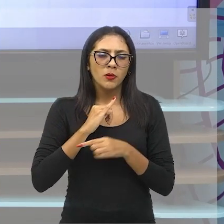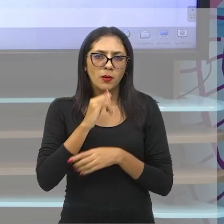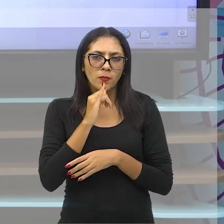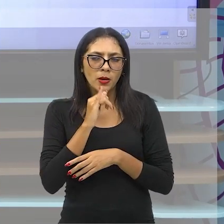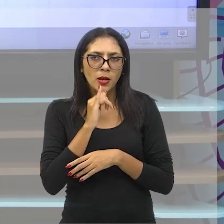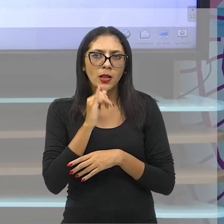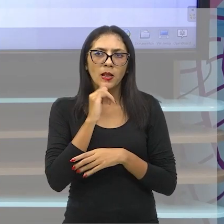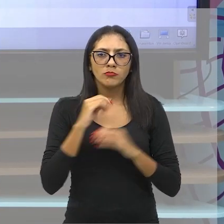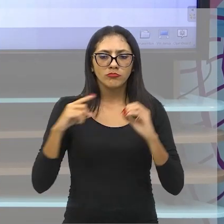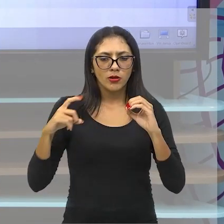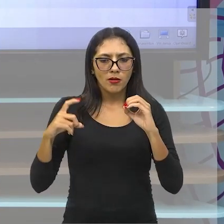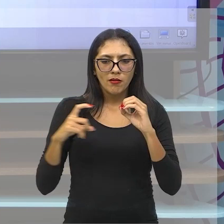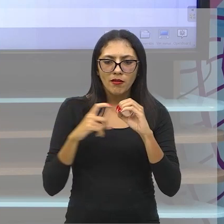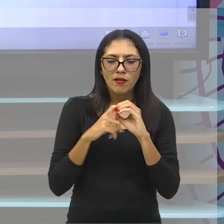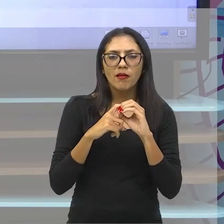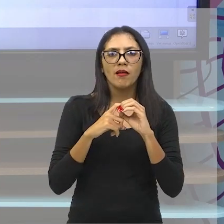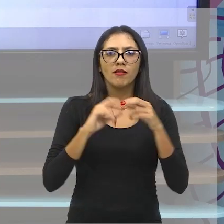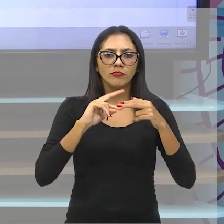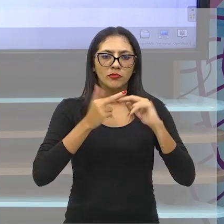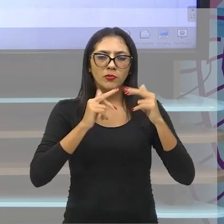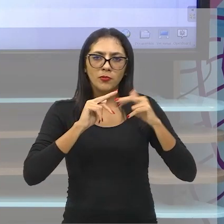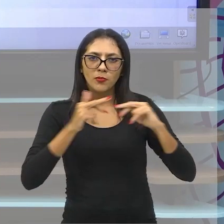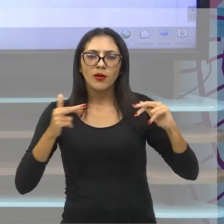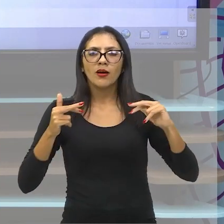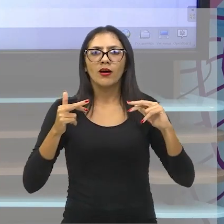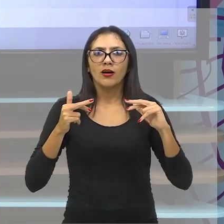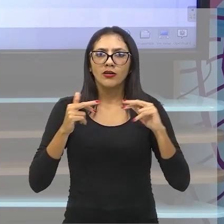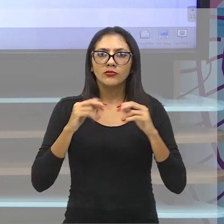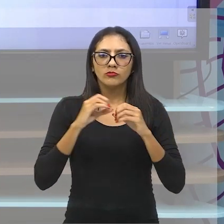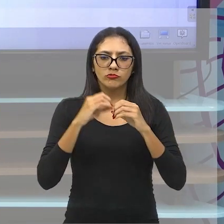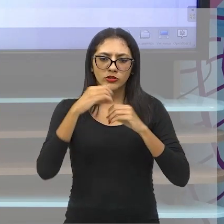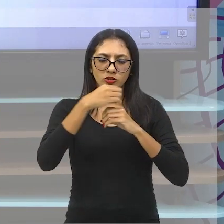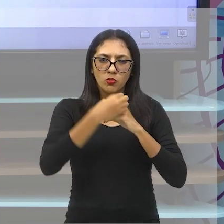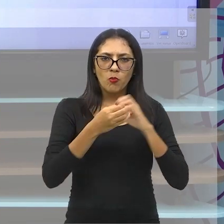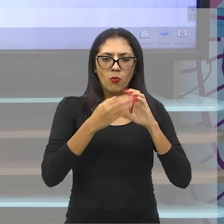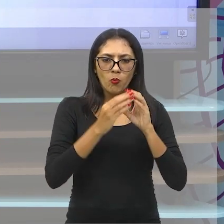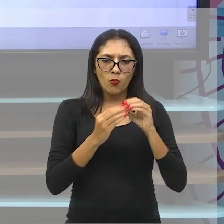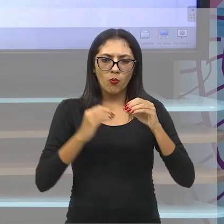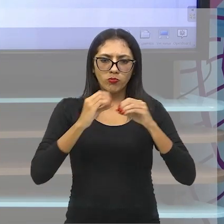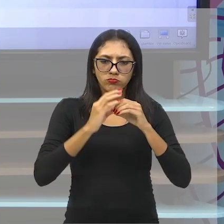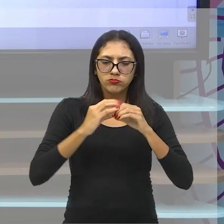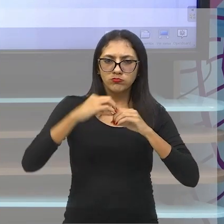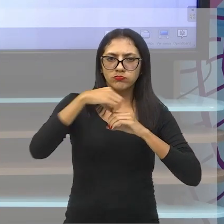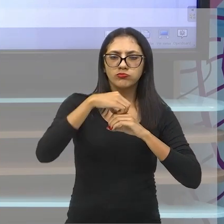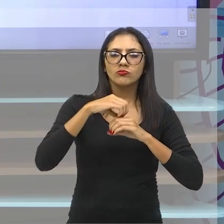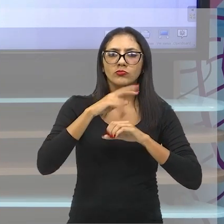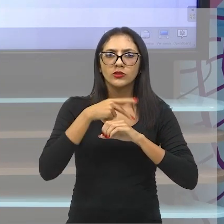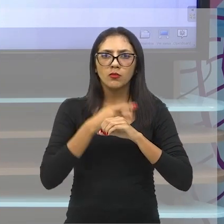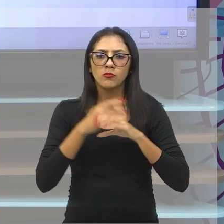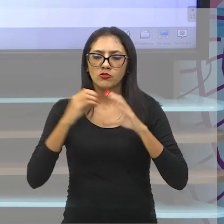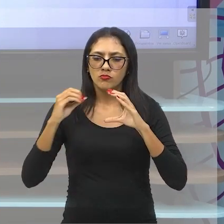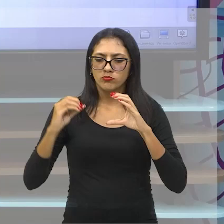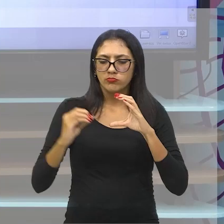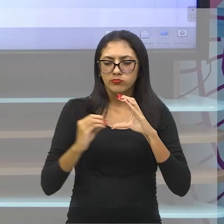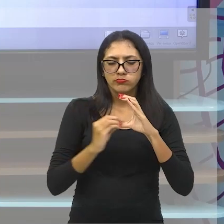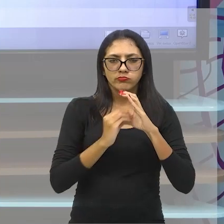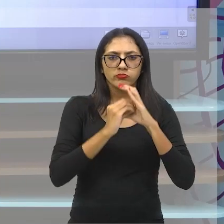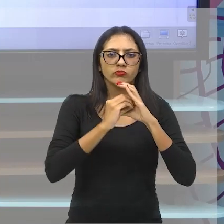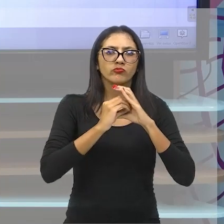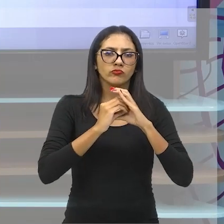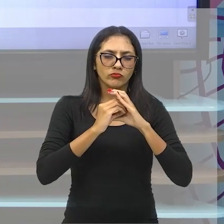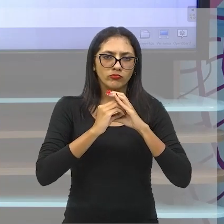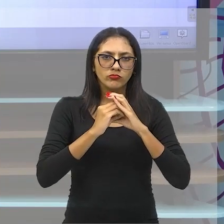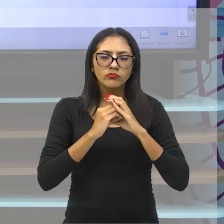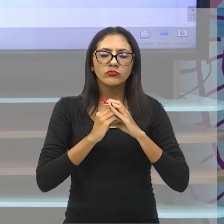fecundação, no encontro dos gametas, né, a fertilização no zigoto, aquela primeira célula, e aí as suas divisões até com que ele origine